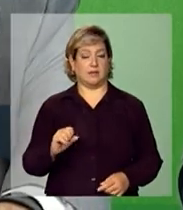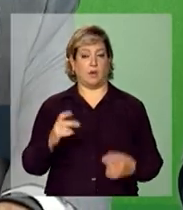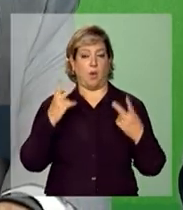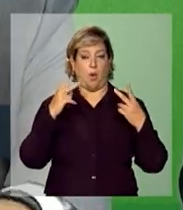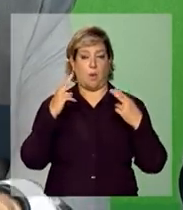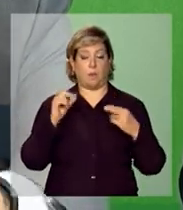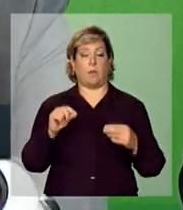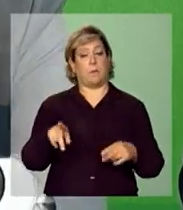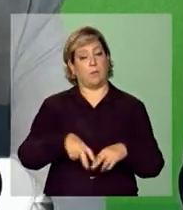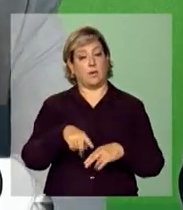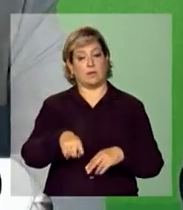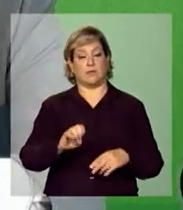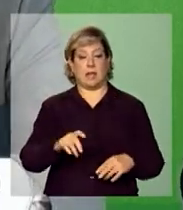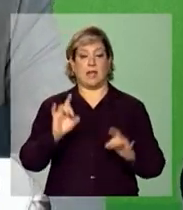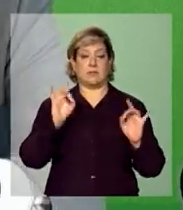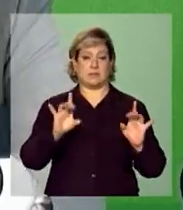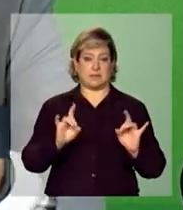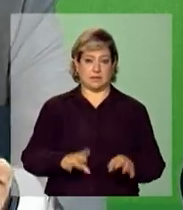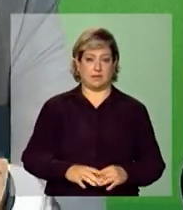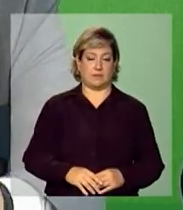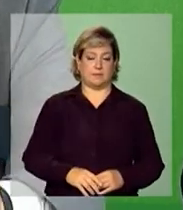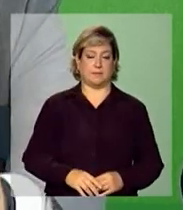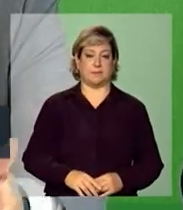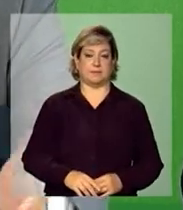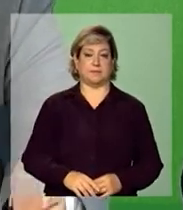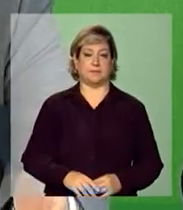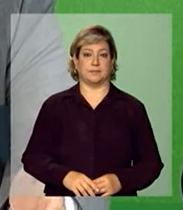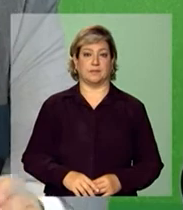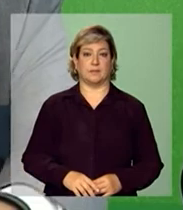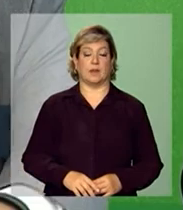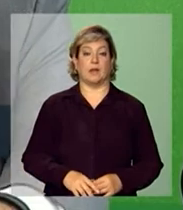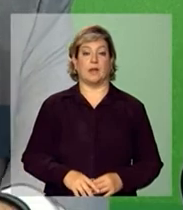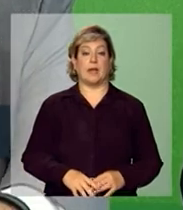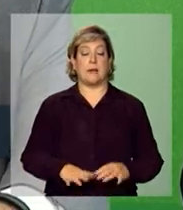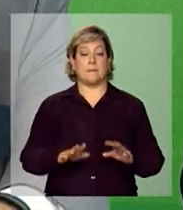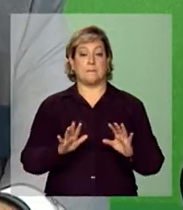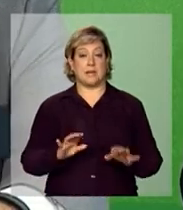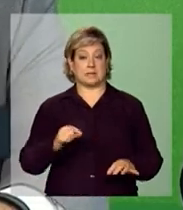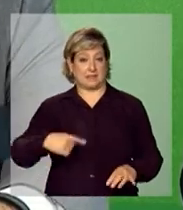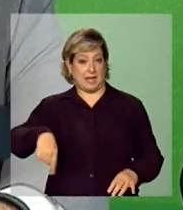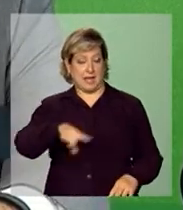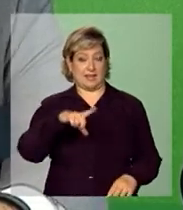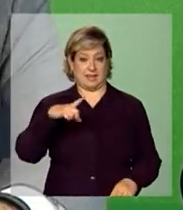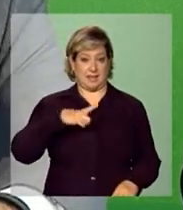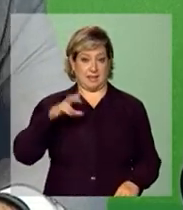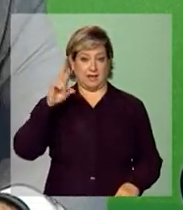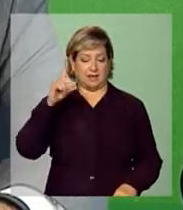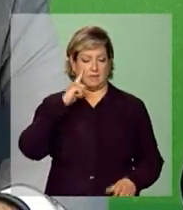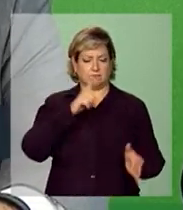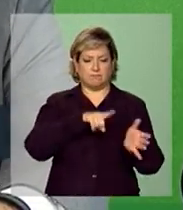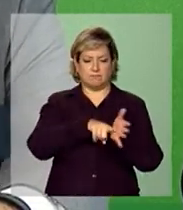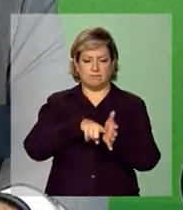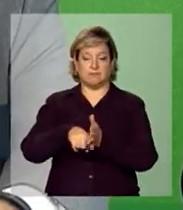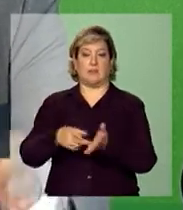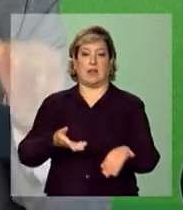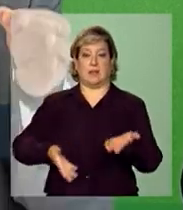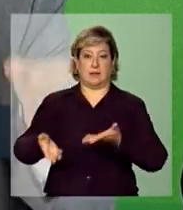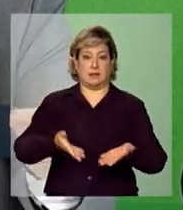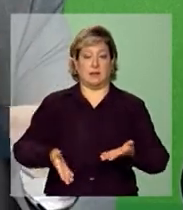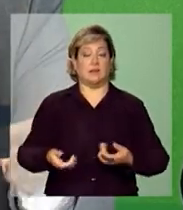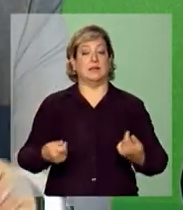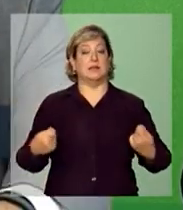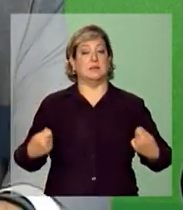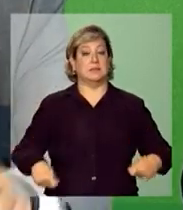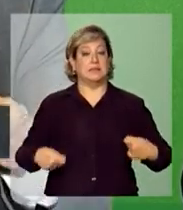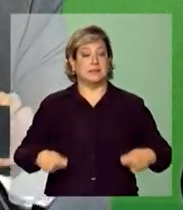natureza especial agora obviamente como elas têm um papel fiscalizatório de atendimento é de